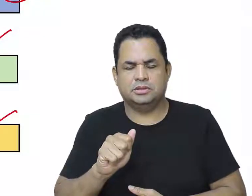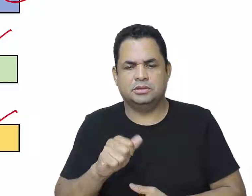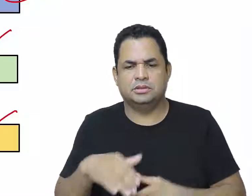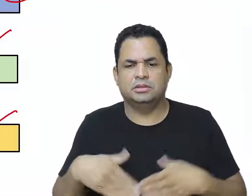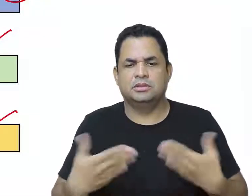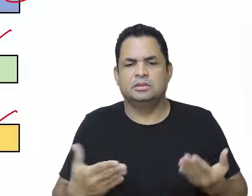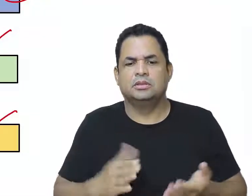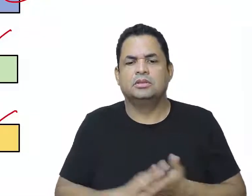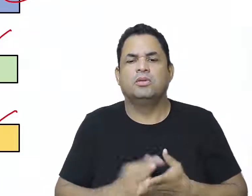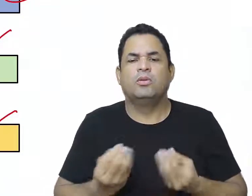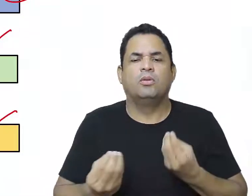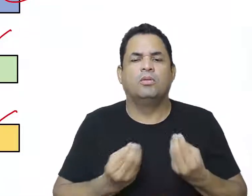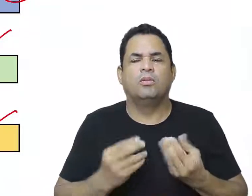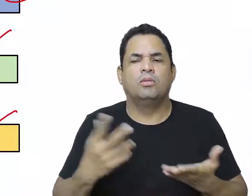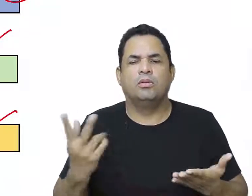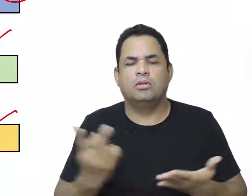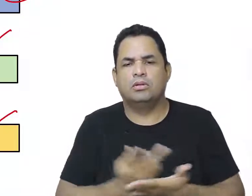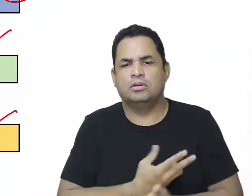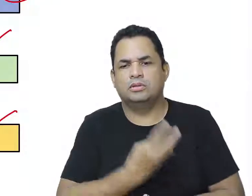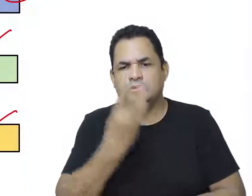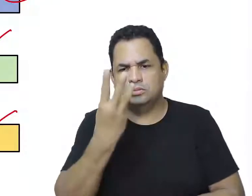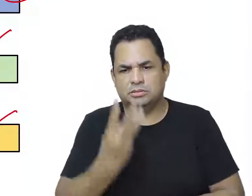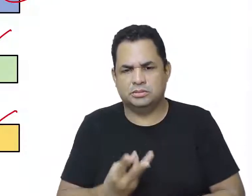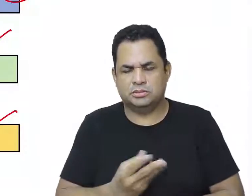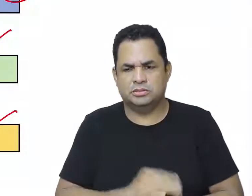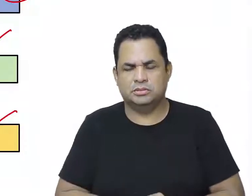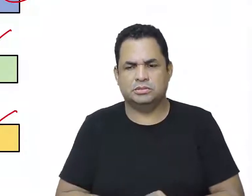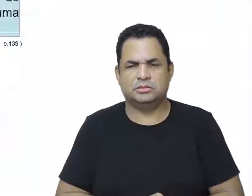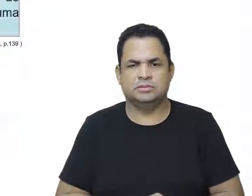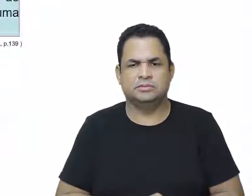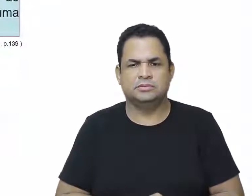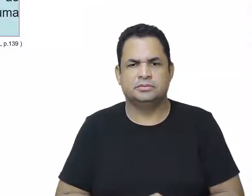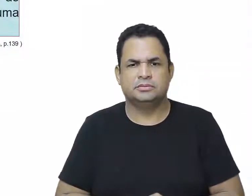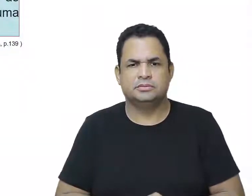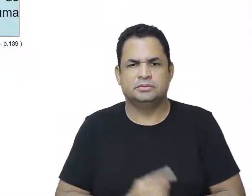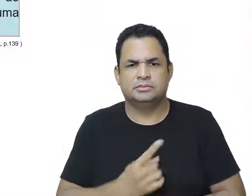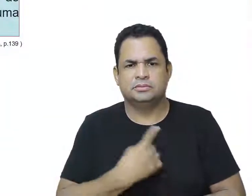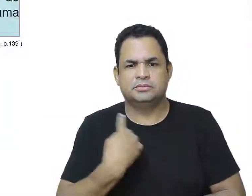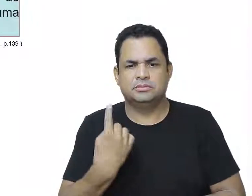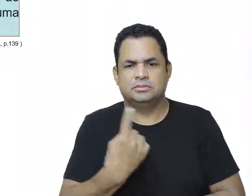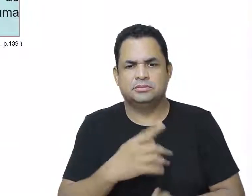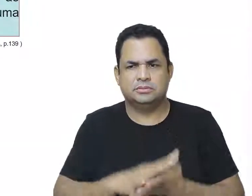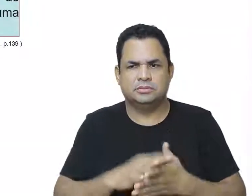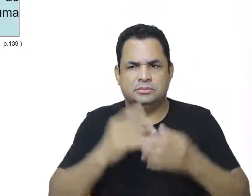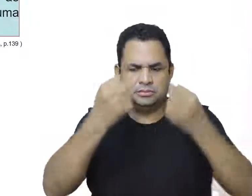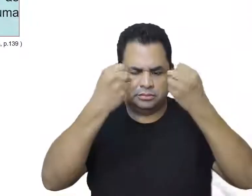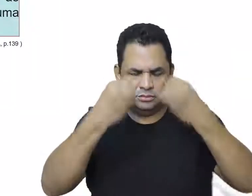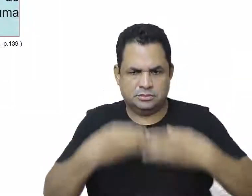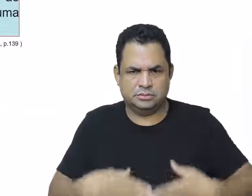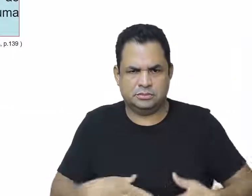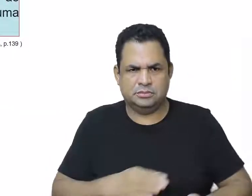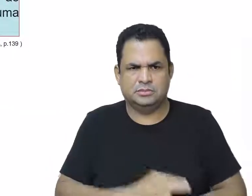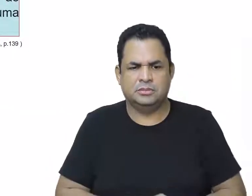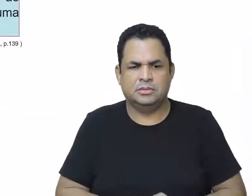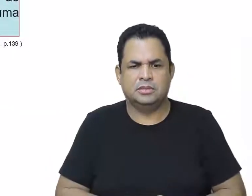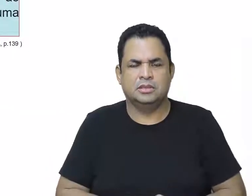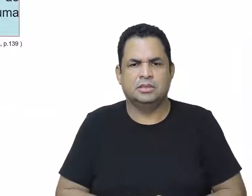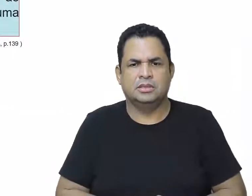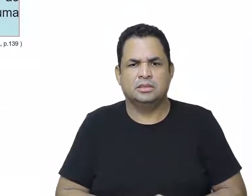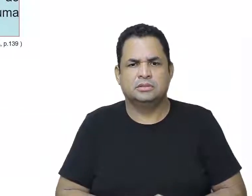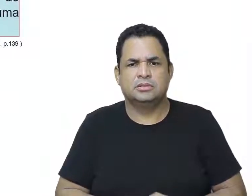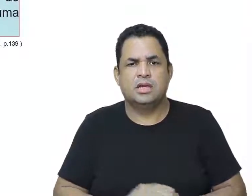carismática. Como que se dá essas três formas, pessoal? A gente falou aqui na aula, né? A dominação legal, ela se dá